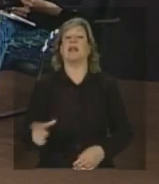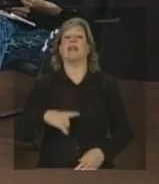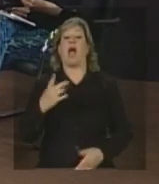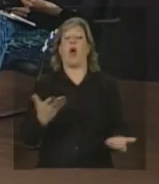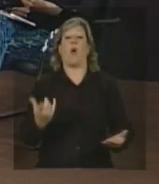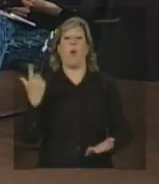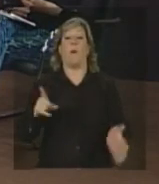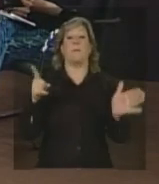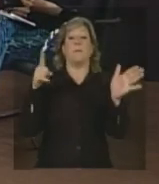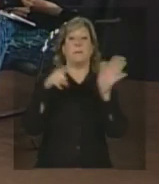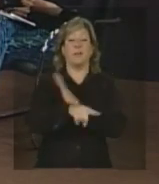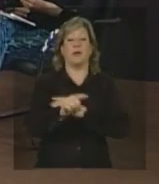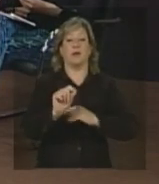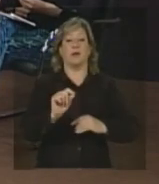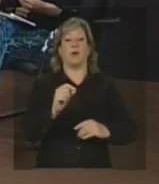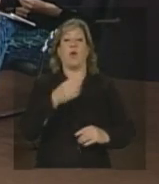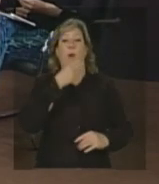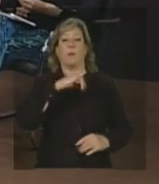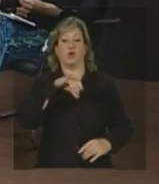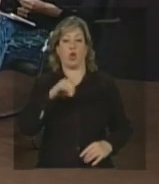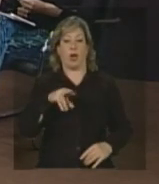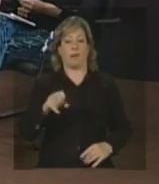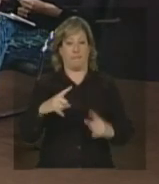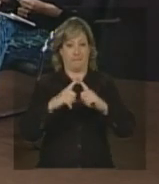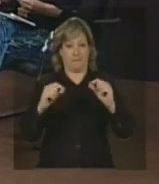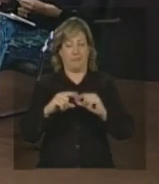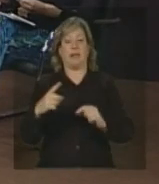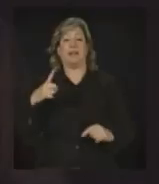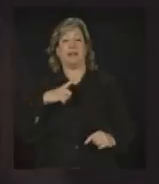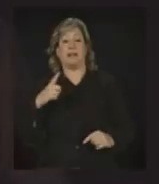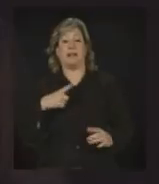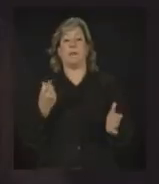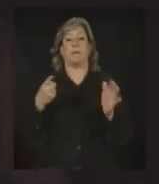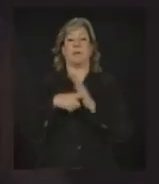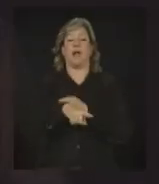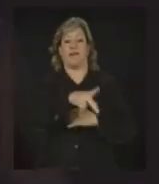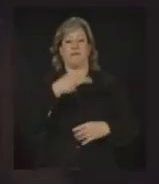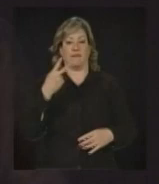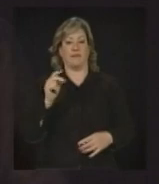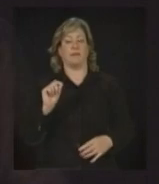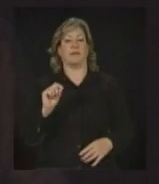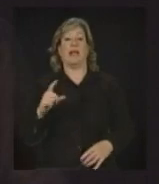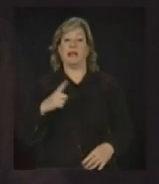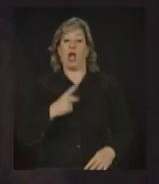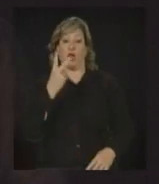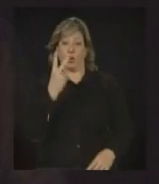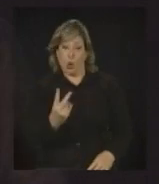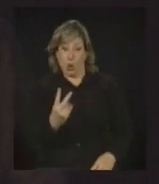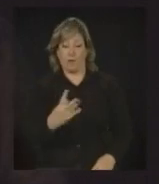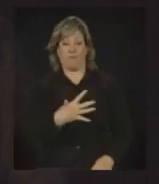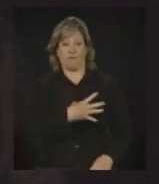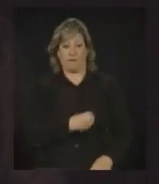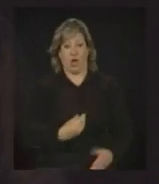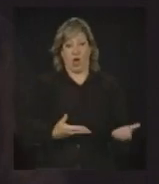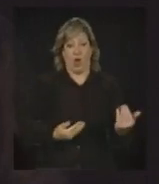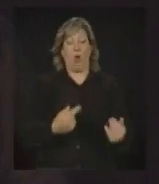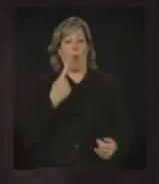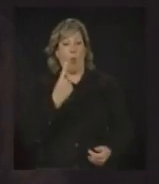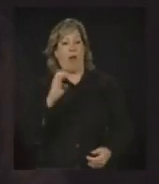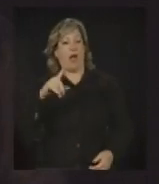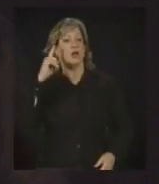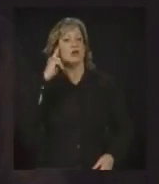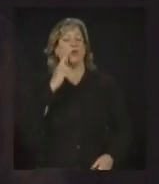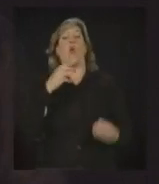de Joana Simões, do Distrito Federal. Ela diz, tenho dois filhos adolescentes, um deles é deficiente auditivo. Como se dará